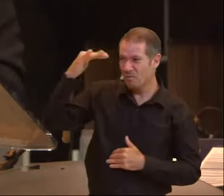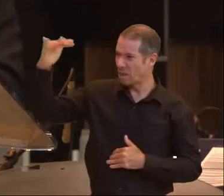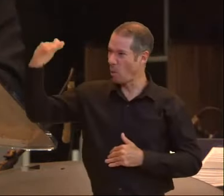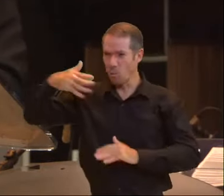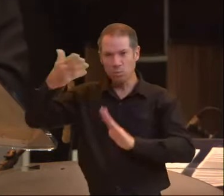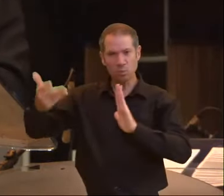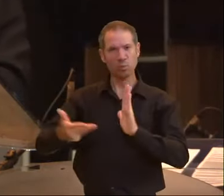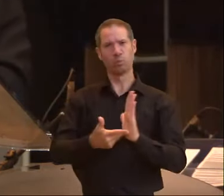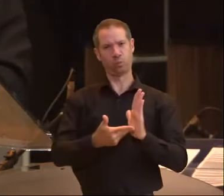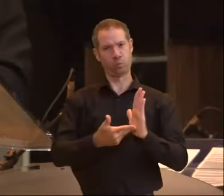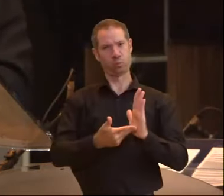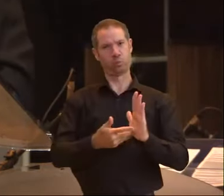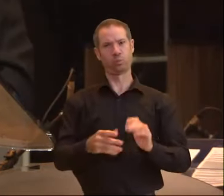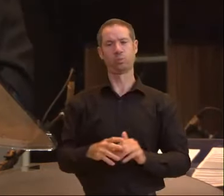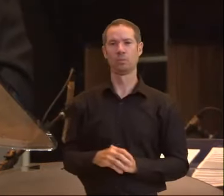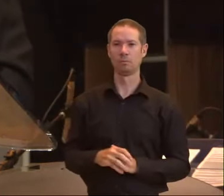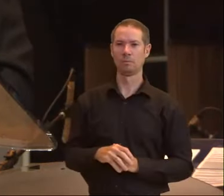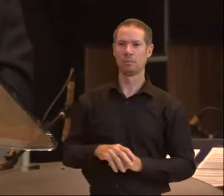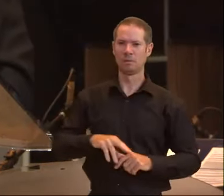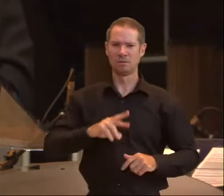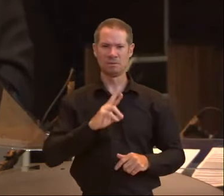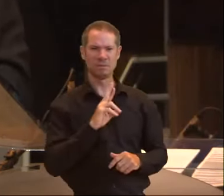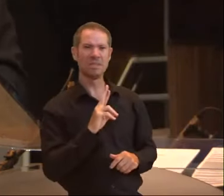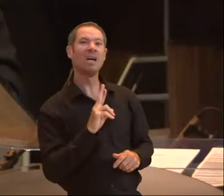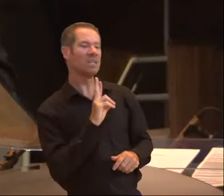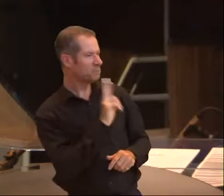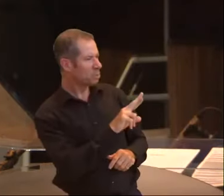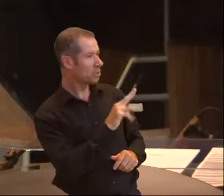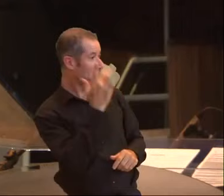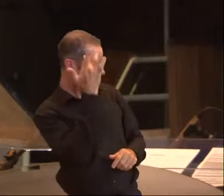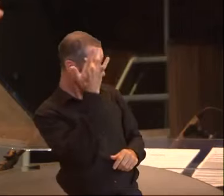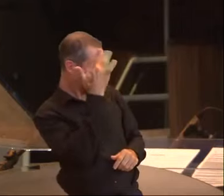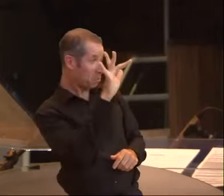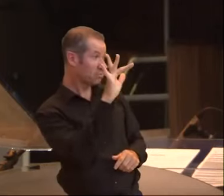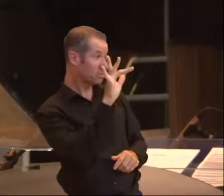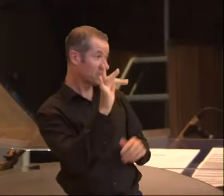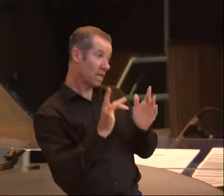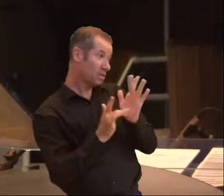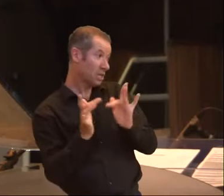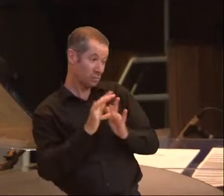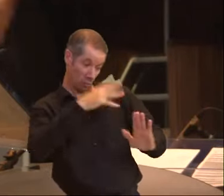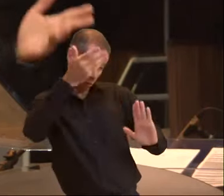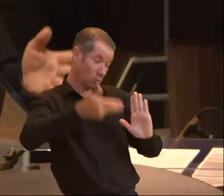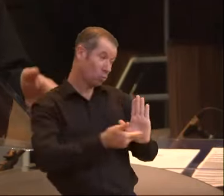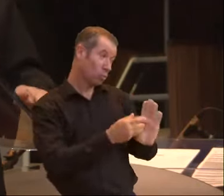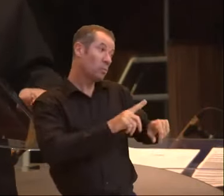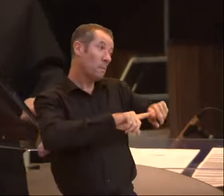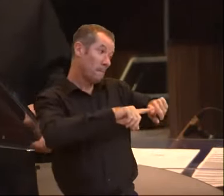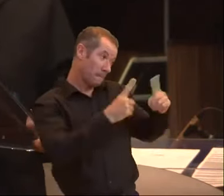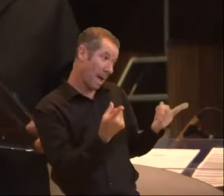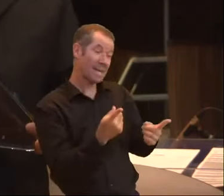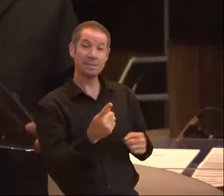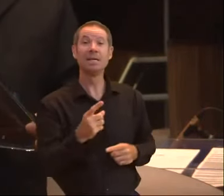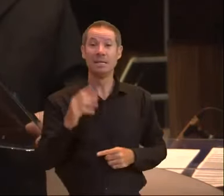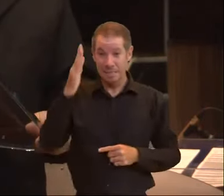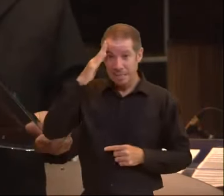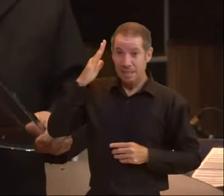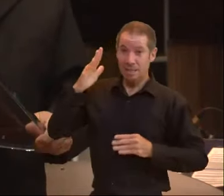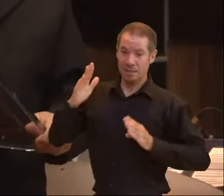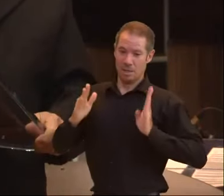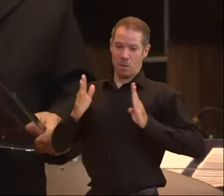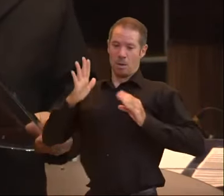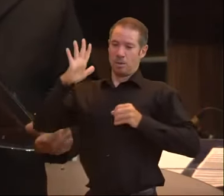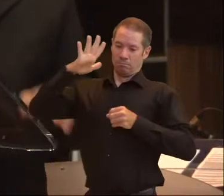tudo. Aí você responde o quê? Olha, eu não sei se ele foi isso tudo, mas eu sei que ele encheu meu coração